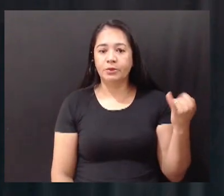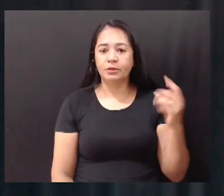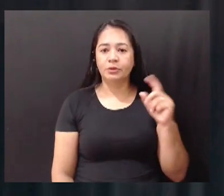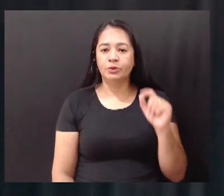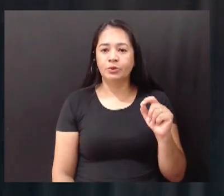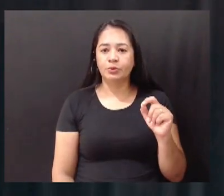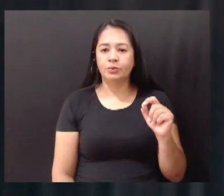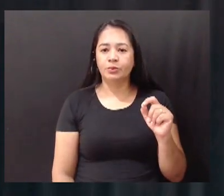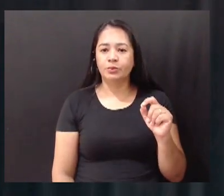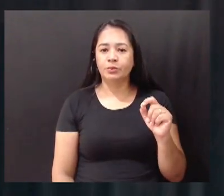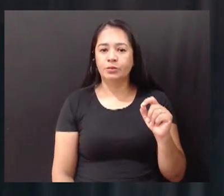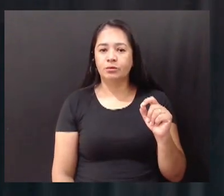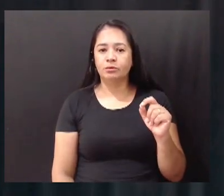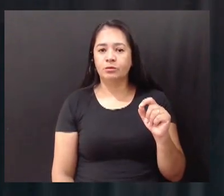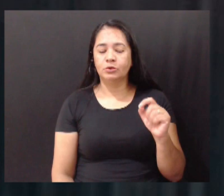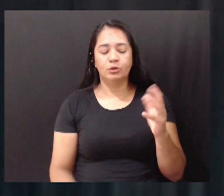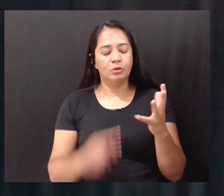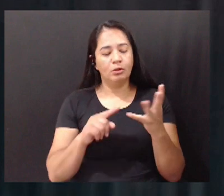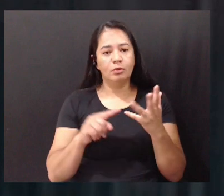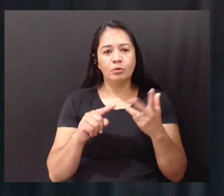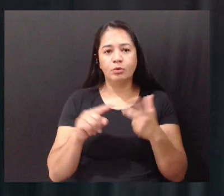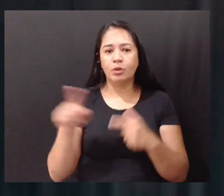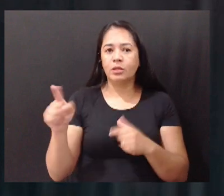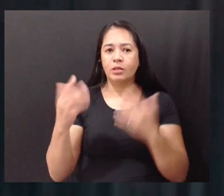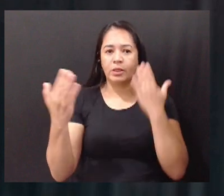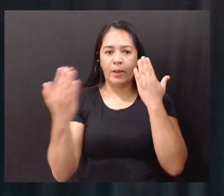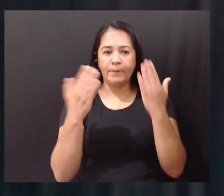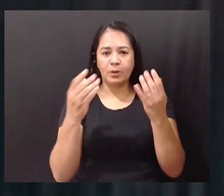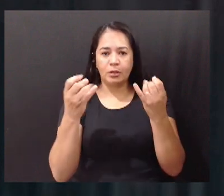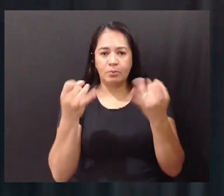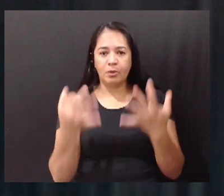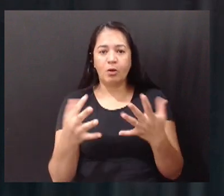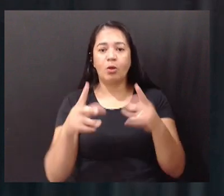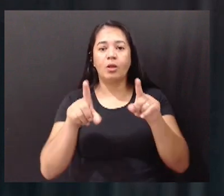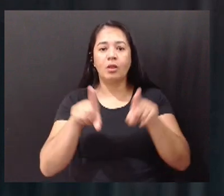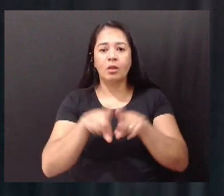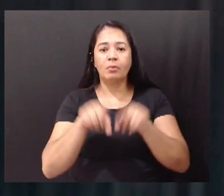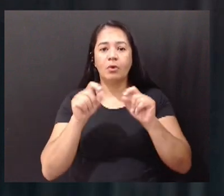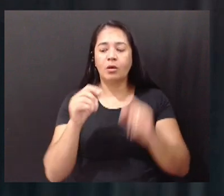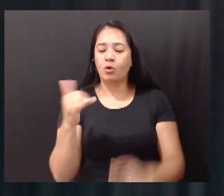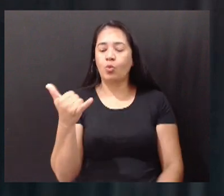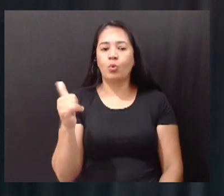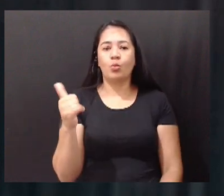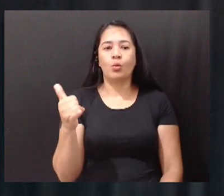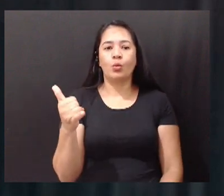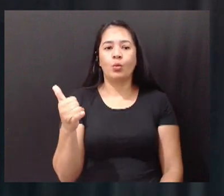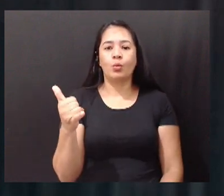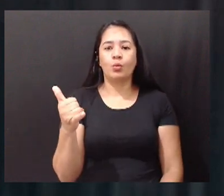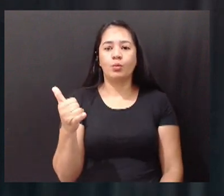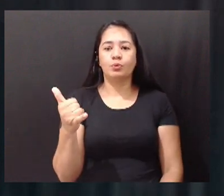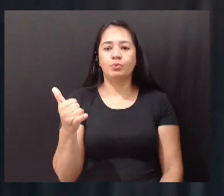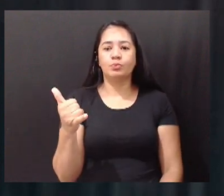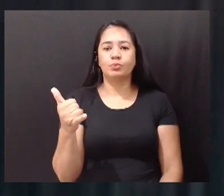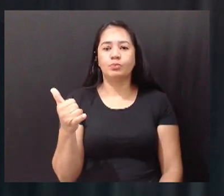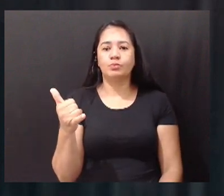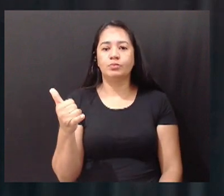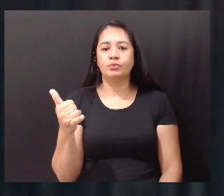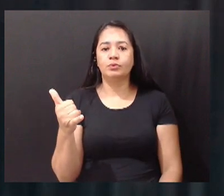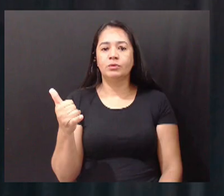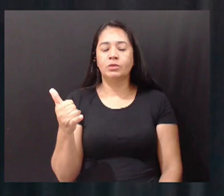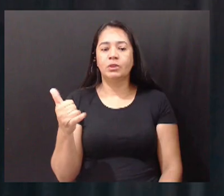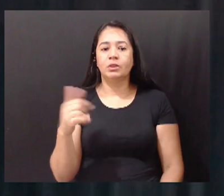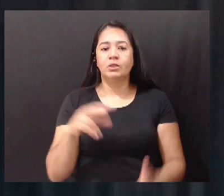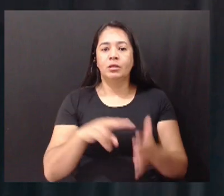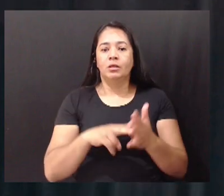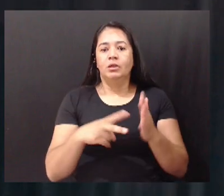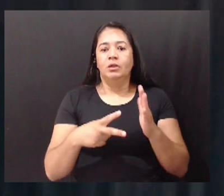nisso tudo que a Valéria trouxe, é também que o celular, ele tem sido esse refúgio, até